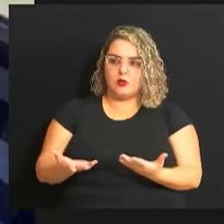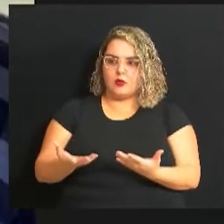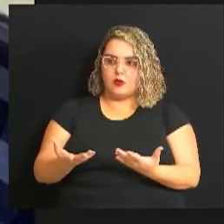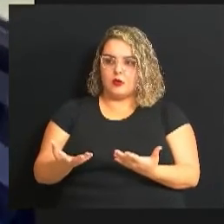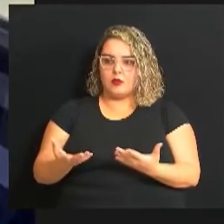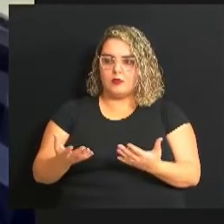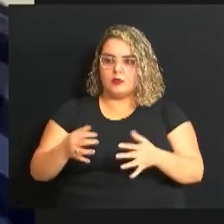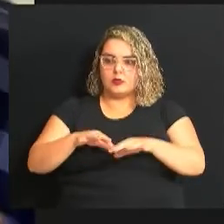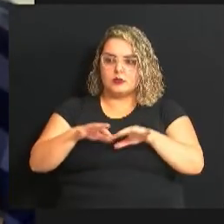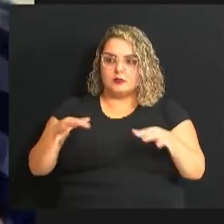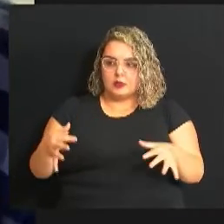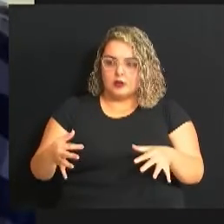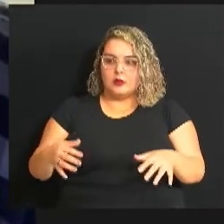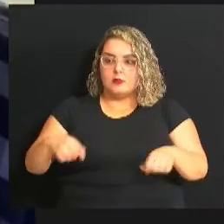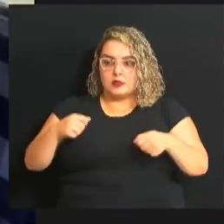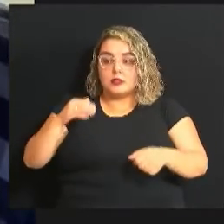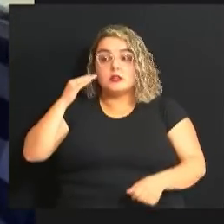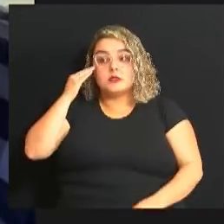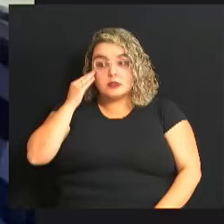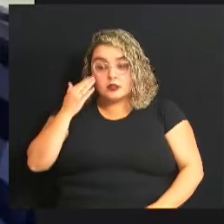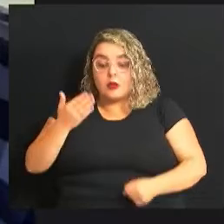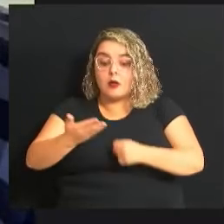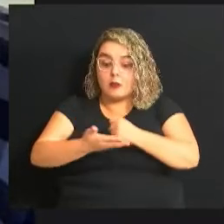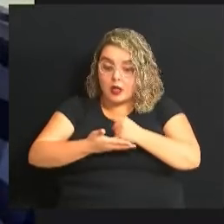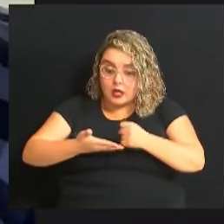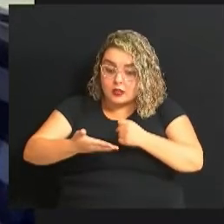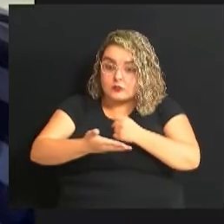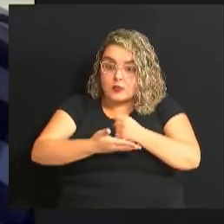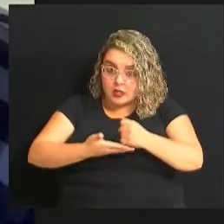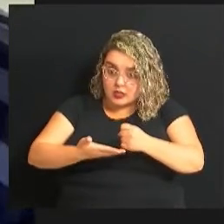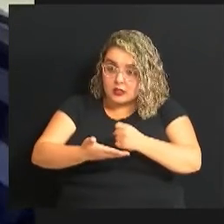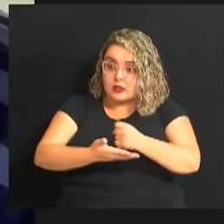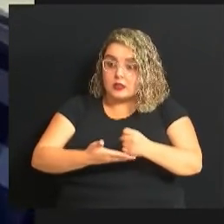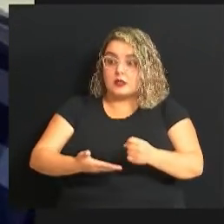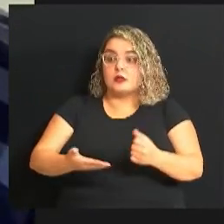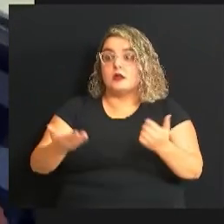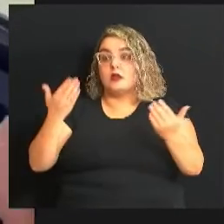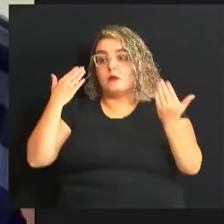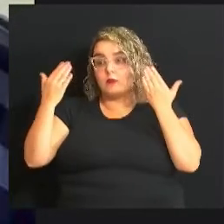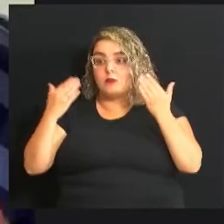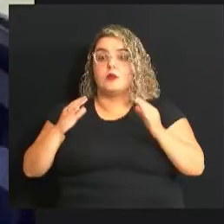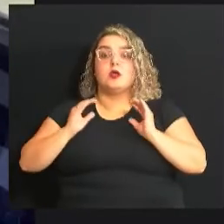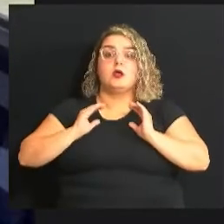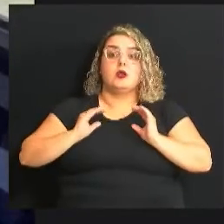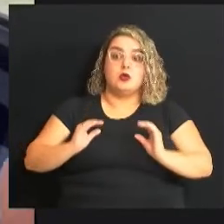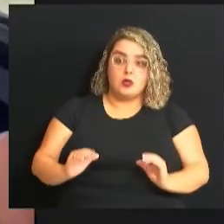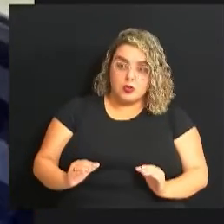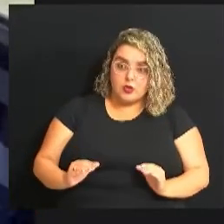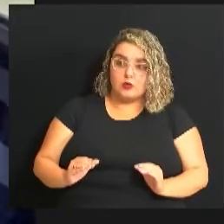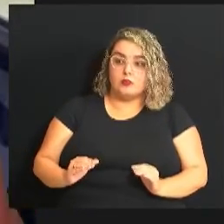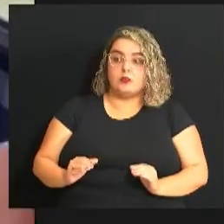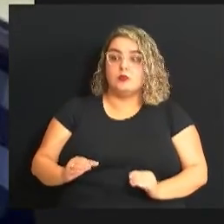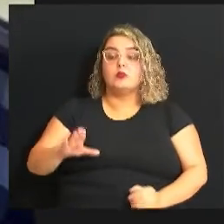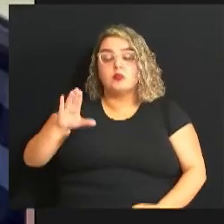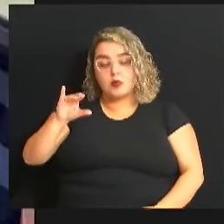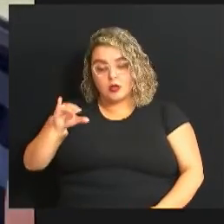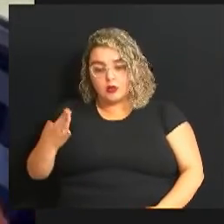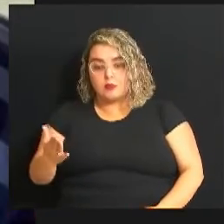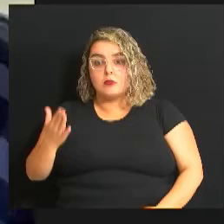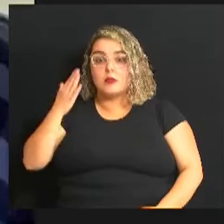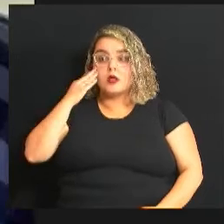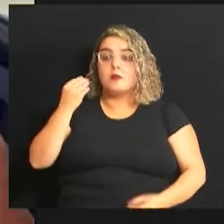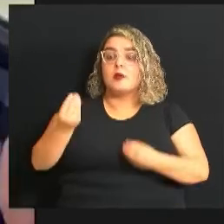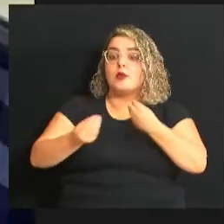A pessoa tem que entender o básico da psicologia comportamental, que é uma abordagem científica, para saber como